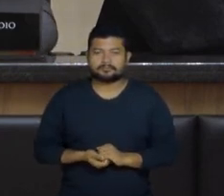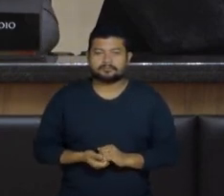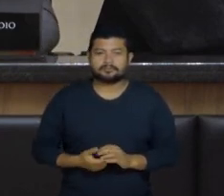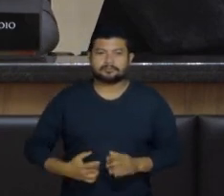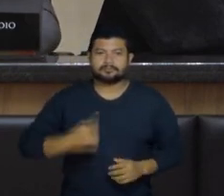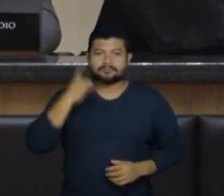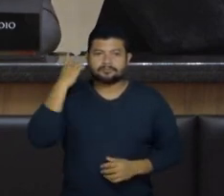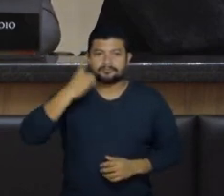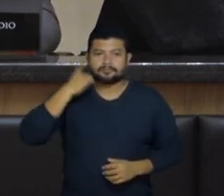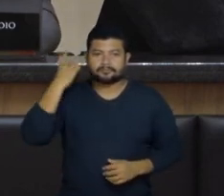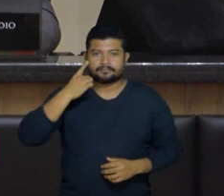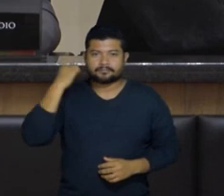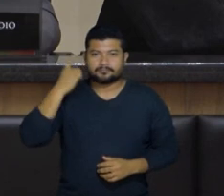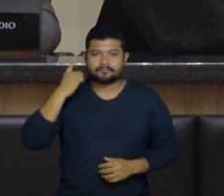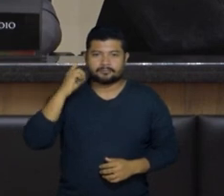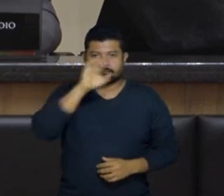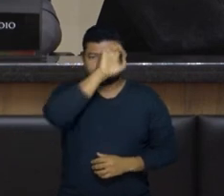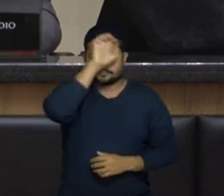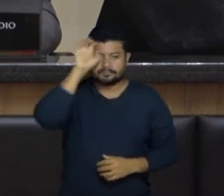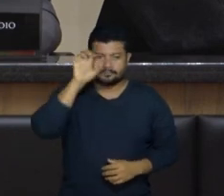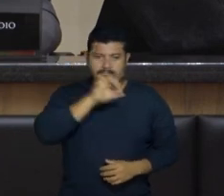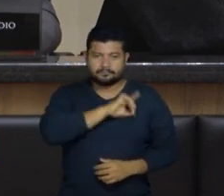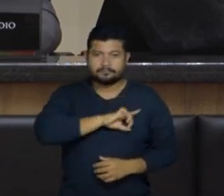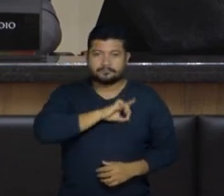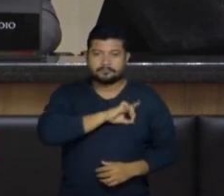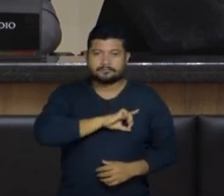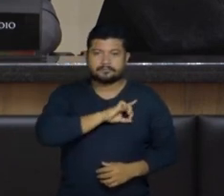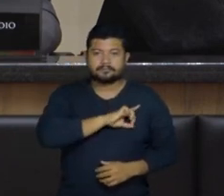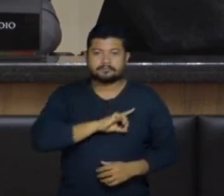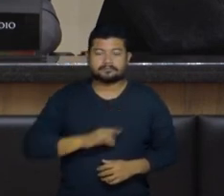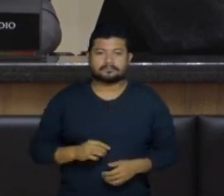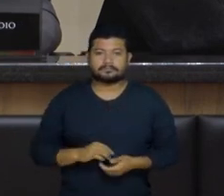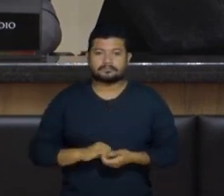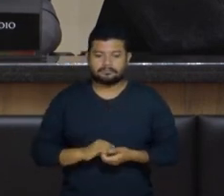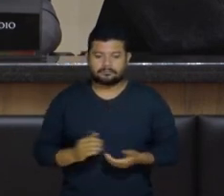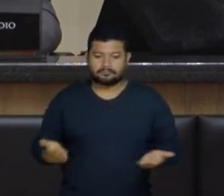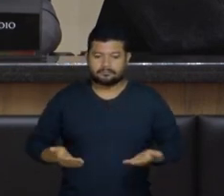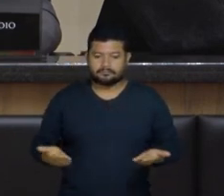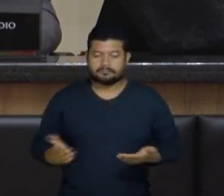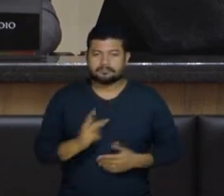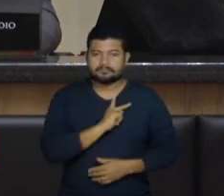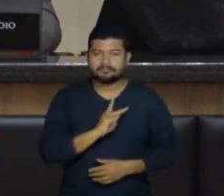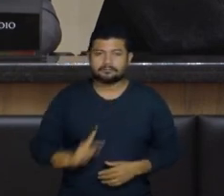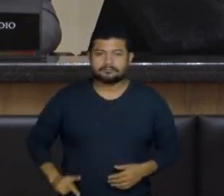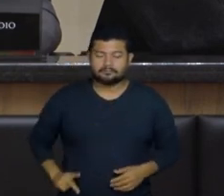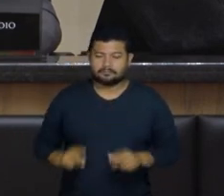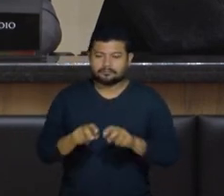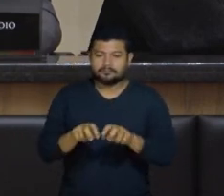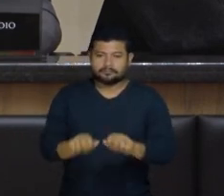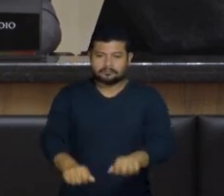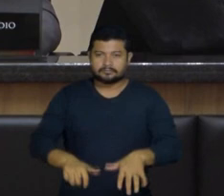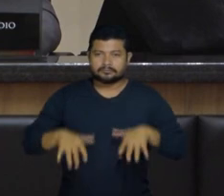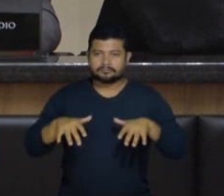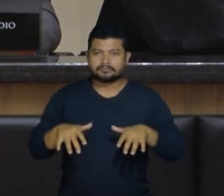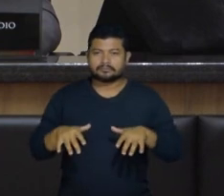Deputado Egídio, que preside essa sessão, parabéns